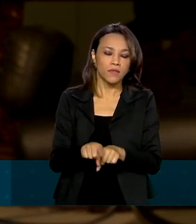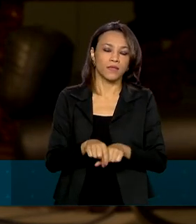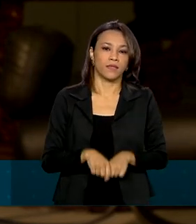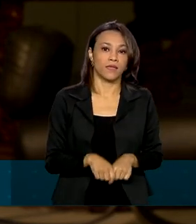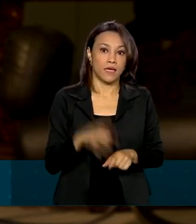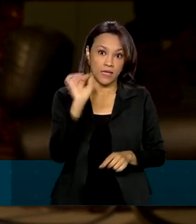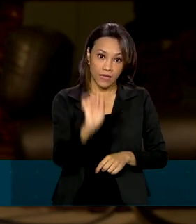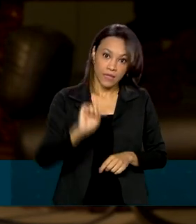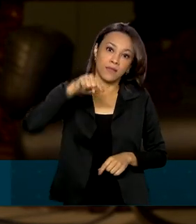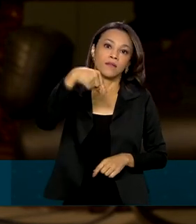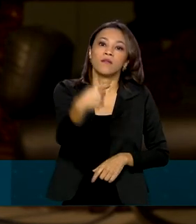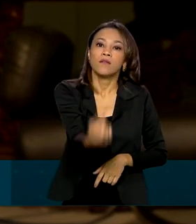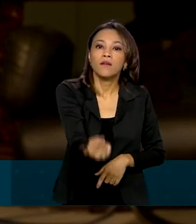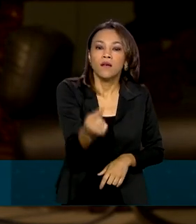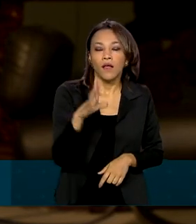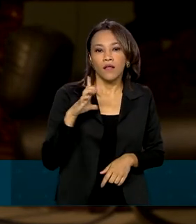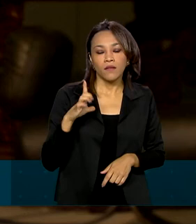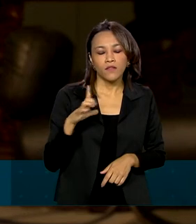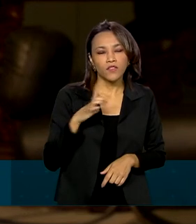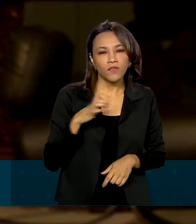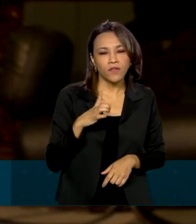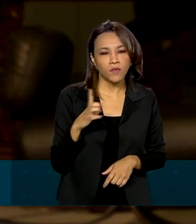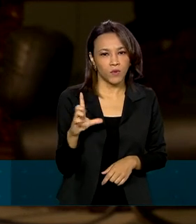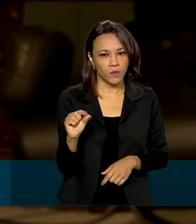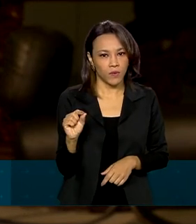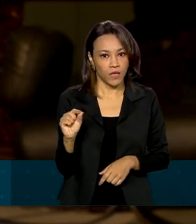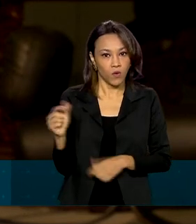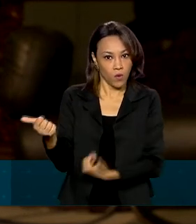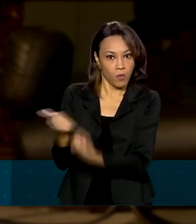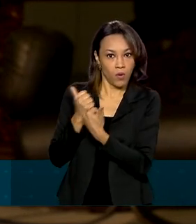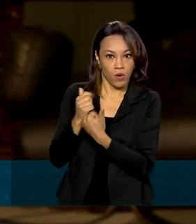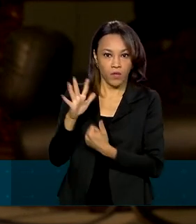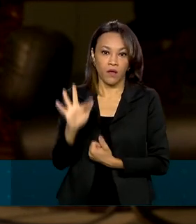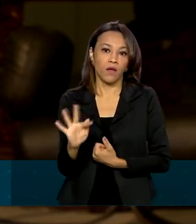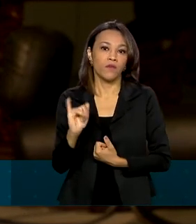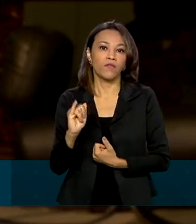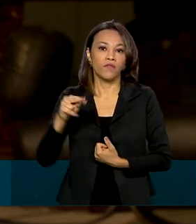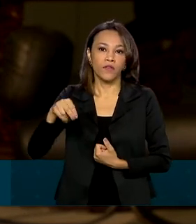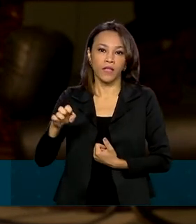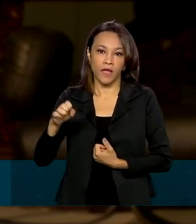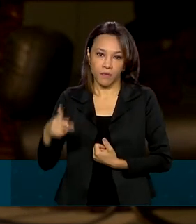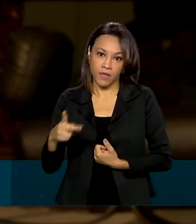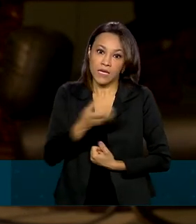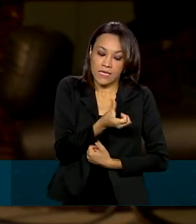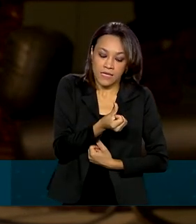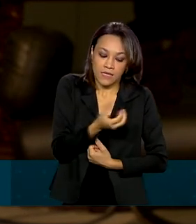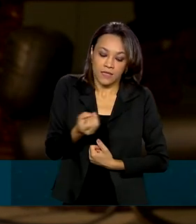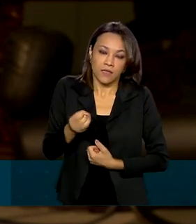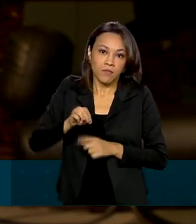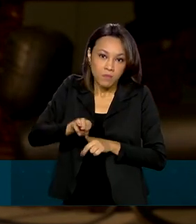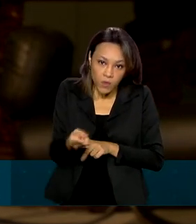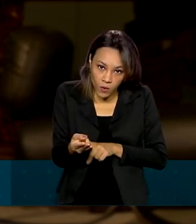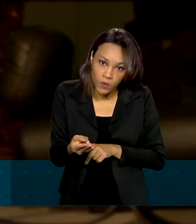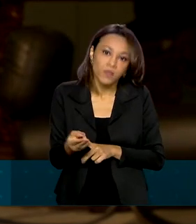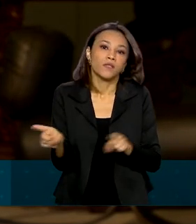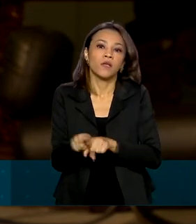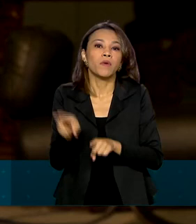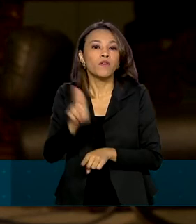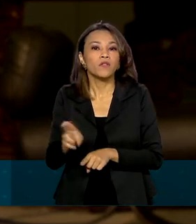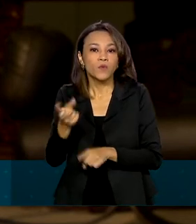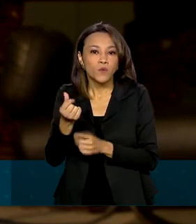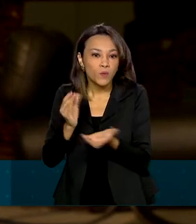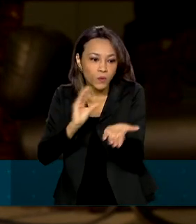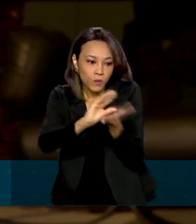Depois, nós tivemos um aporte, através da FINEP, de 600 milhões que foram colocados também para as